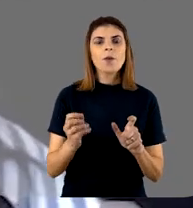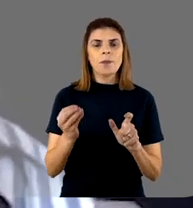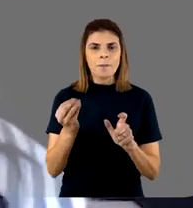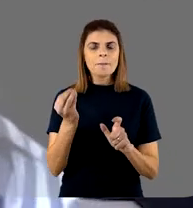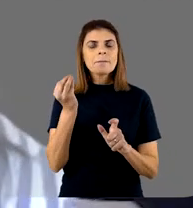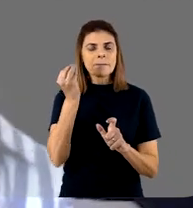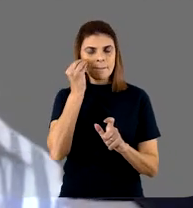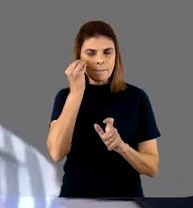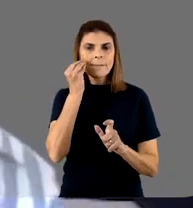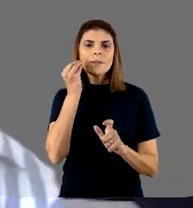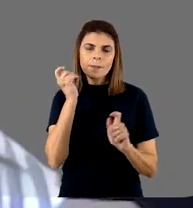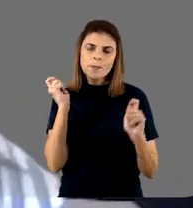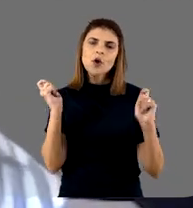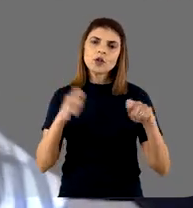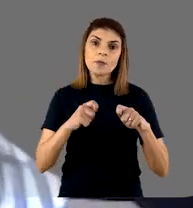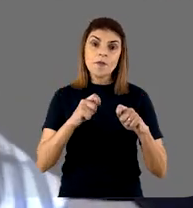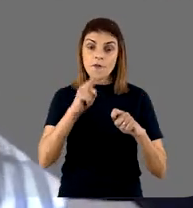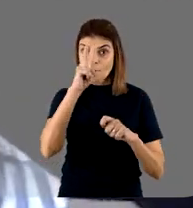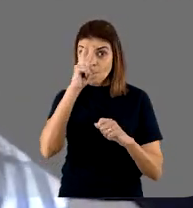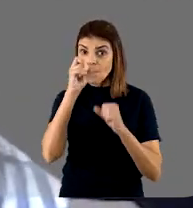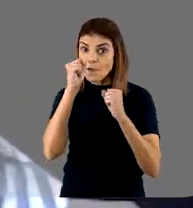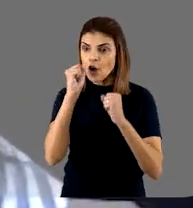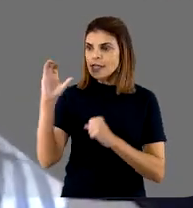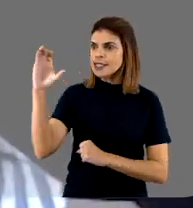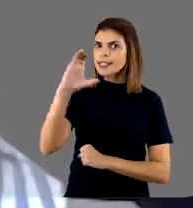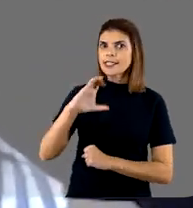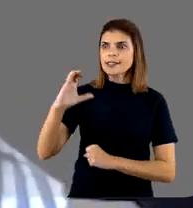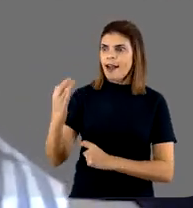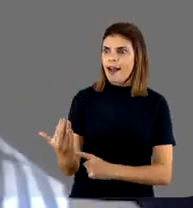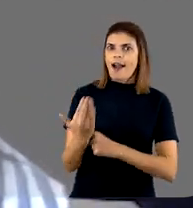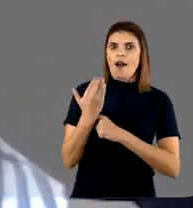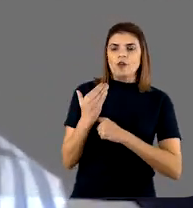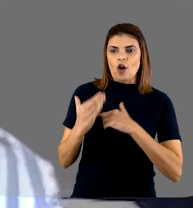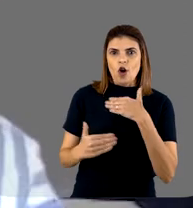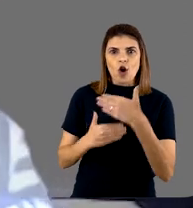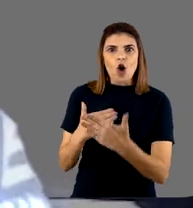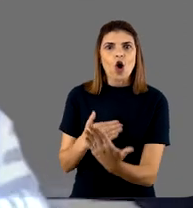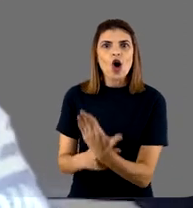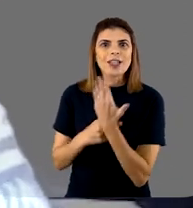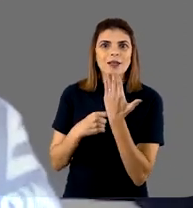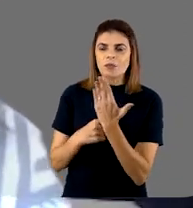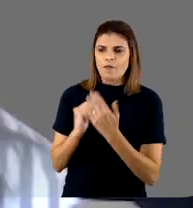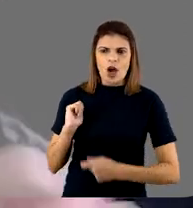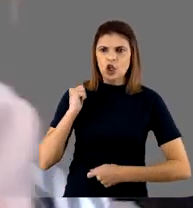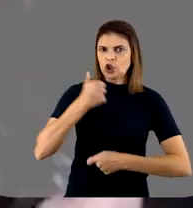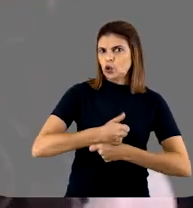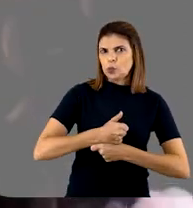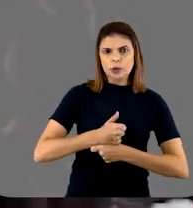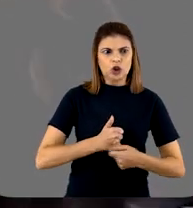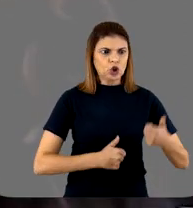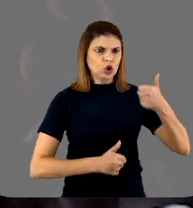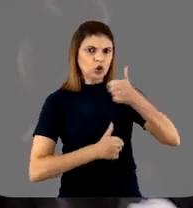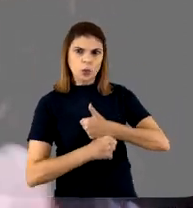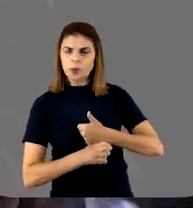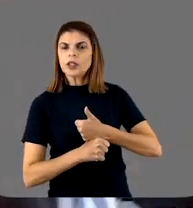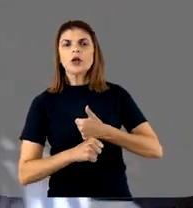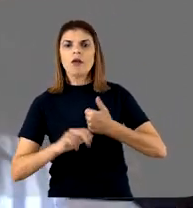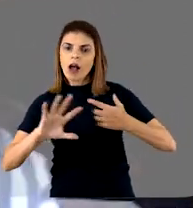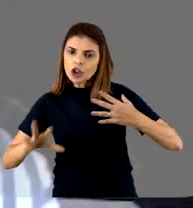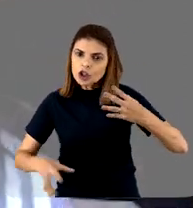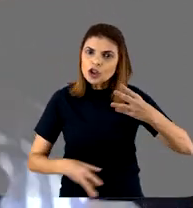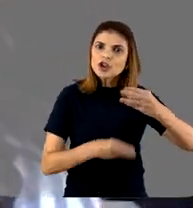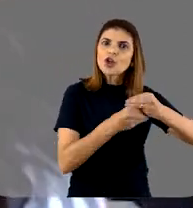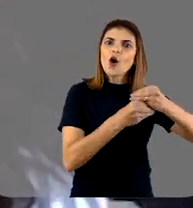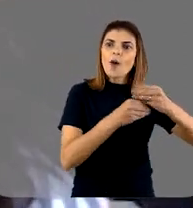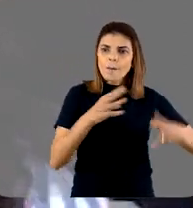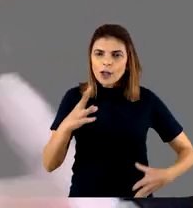possibilidade forte né Eh que a ciência nos traz mas que ela não veio substituir nenhuma outra ela veio